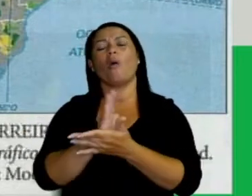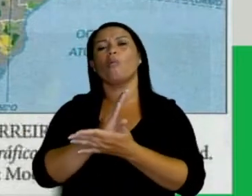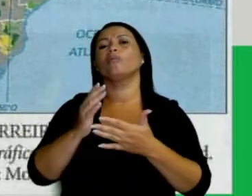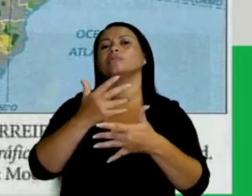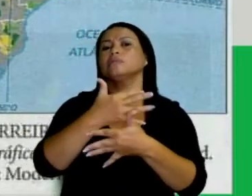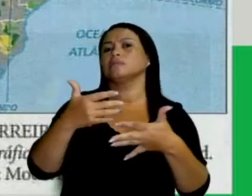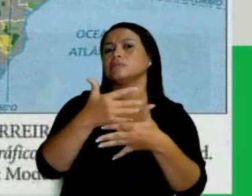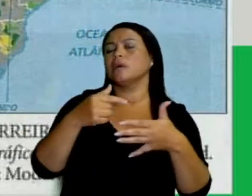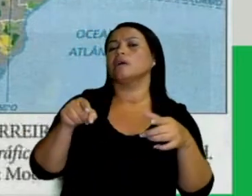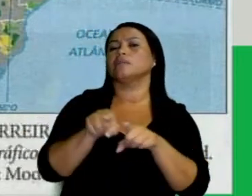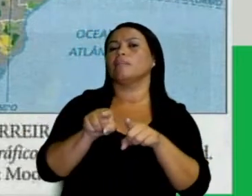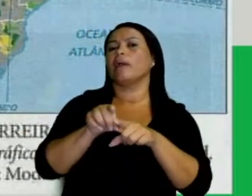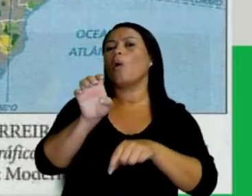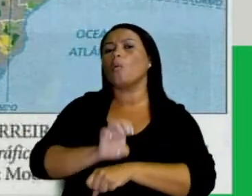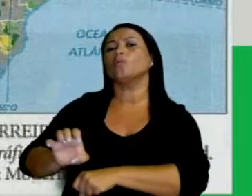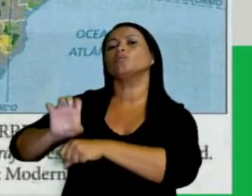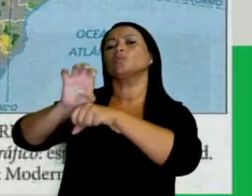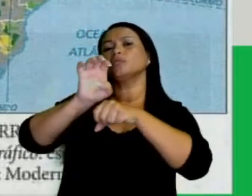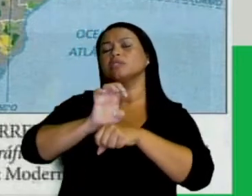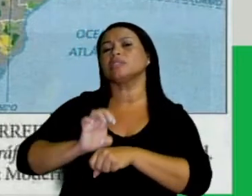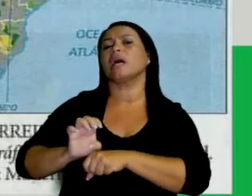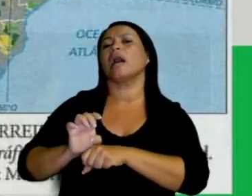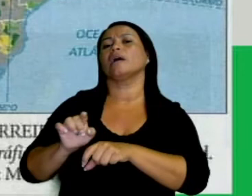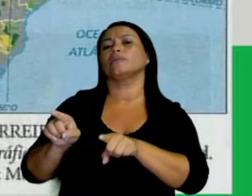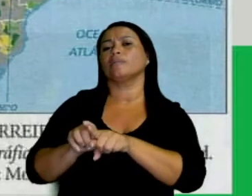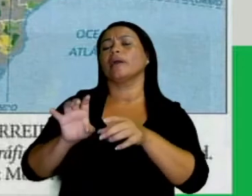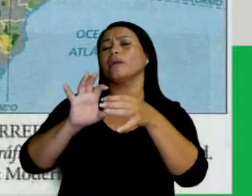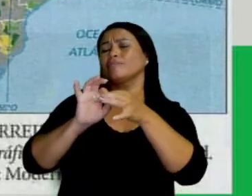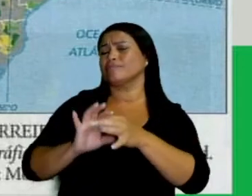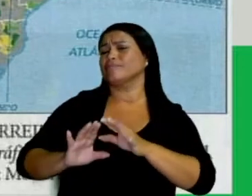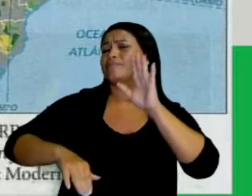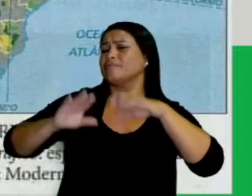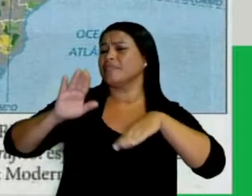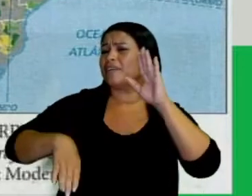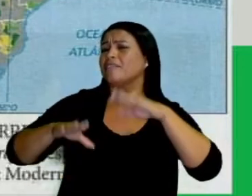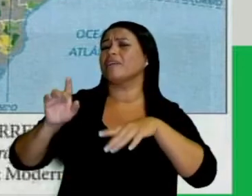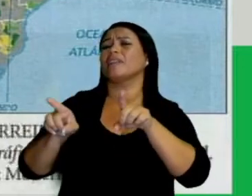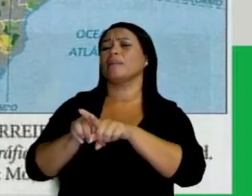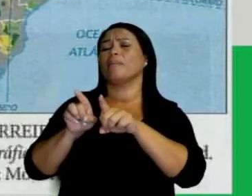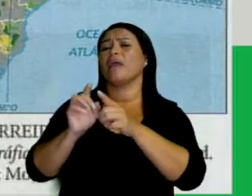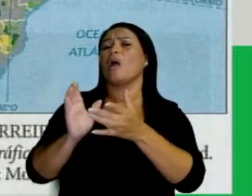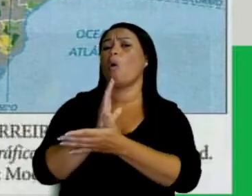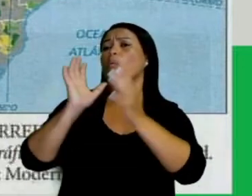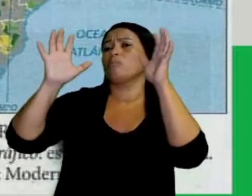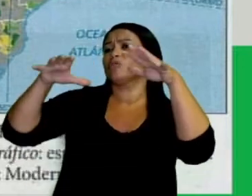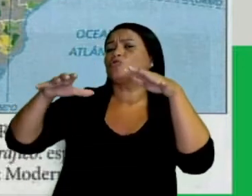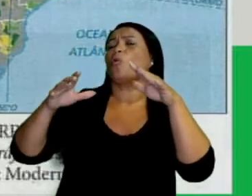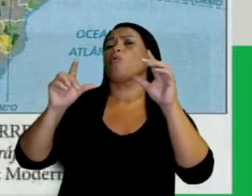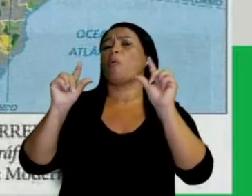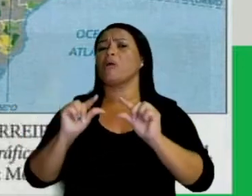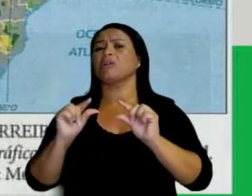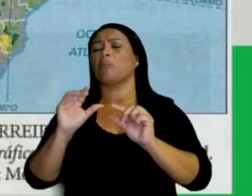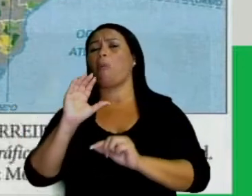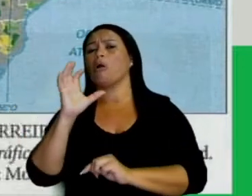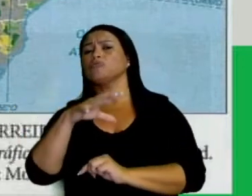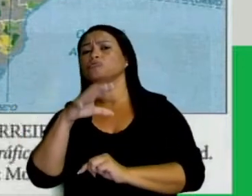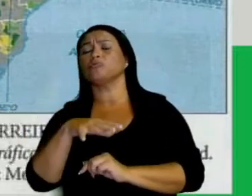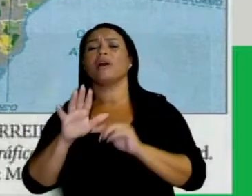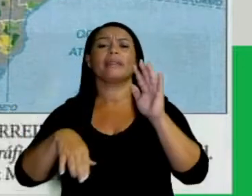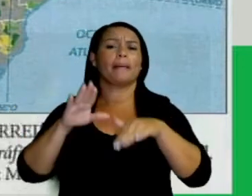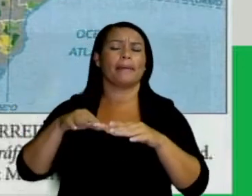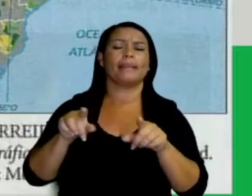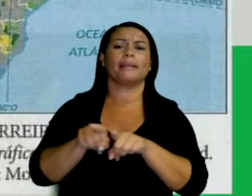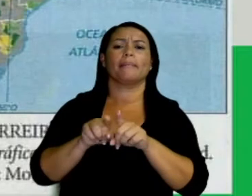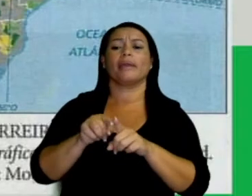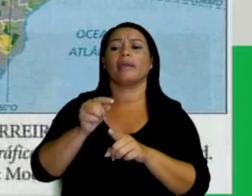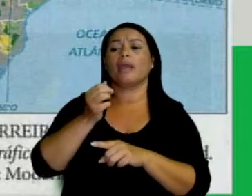ou estados aí, dentro desse contexto, que possa ter uma variação de menos chuvas ou mais chuvas. Mas, de um modo geral, no contexto global, a